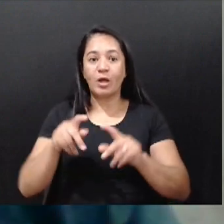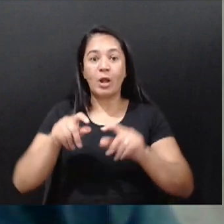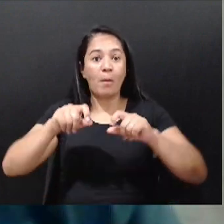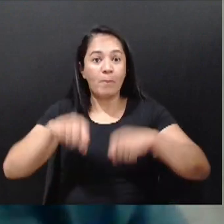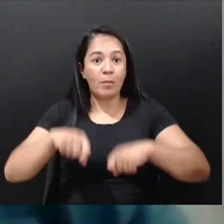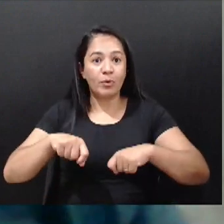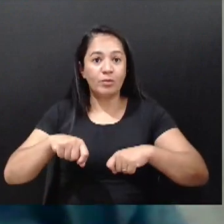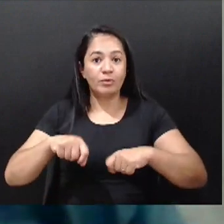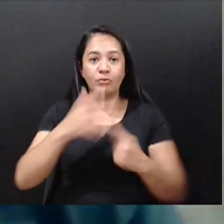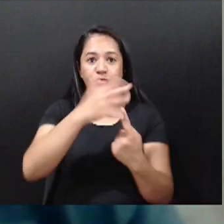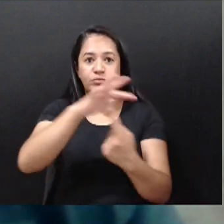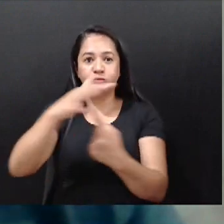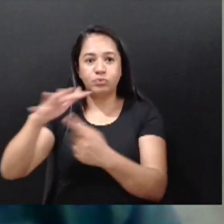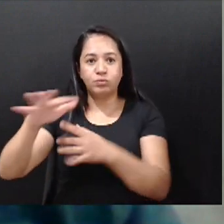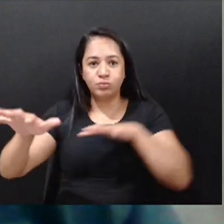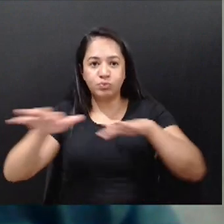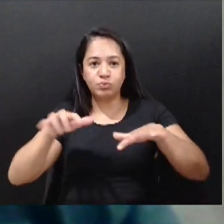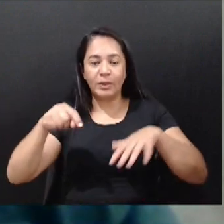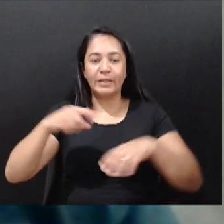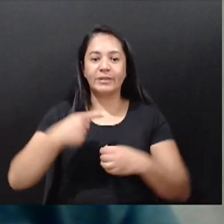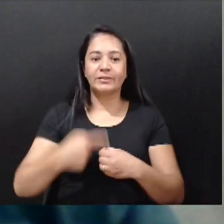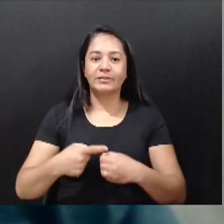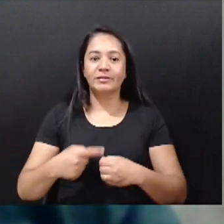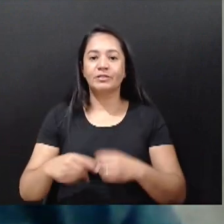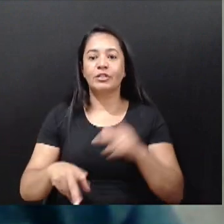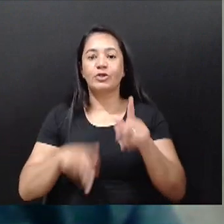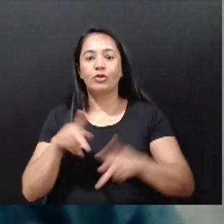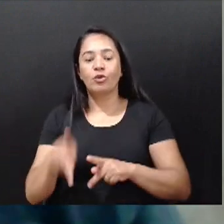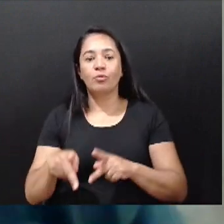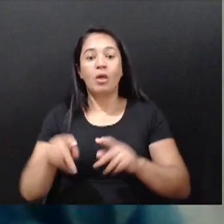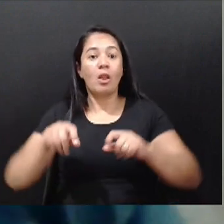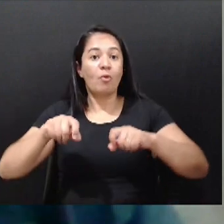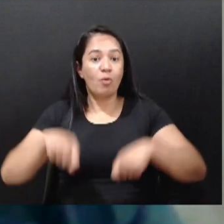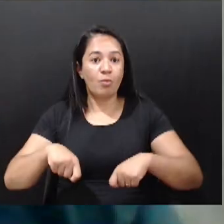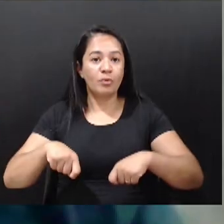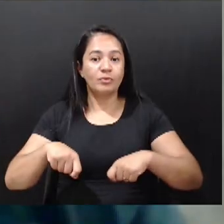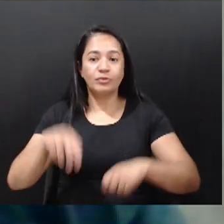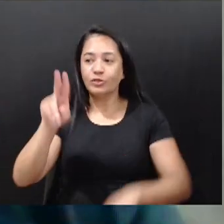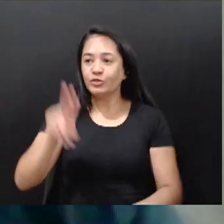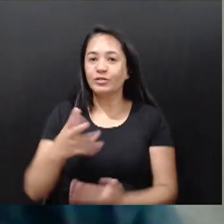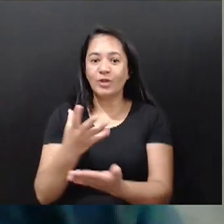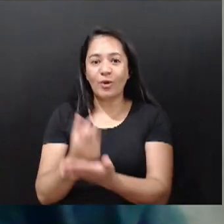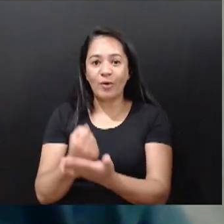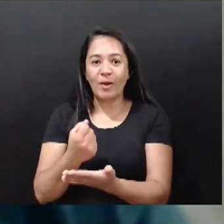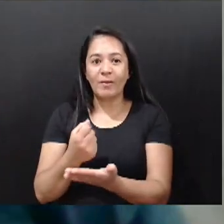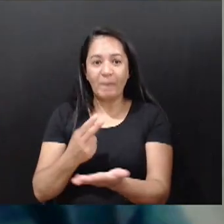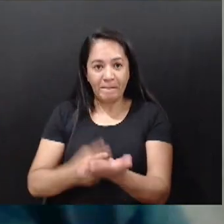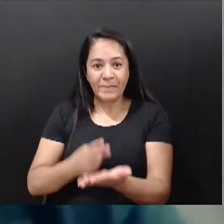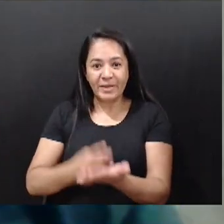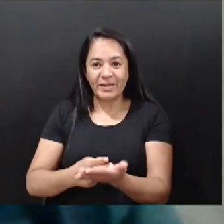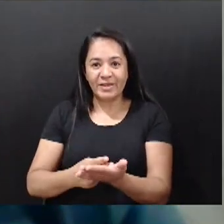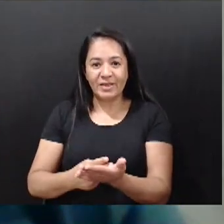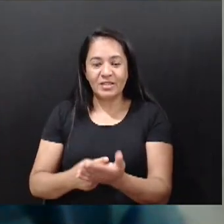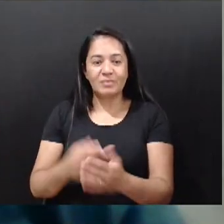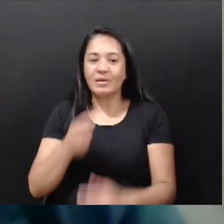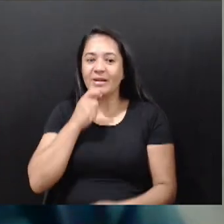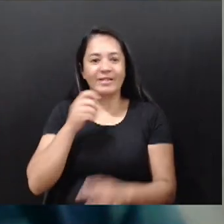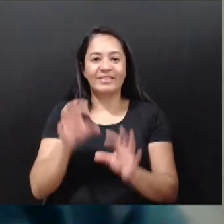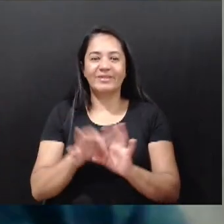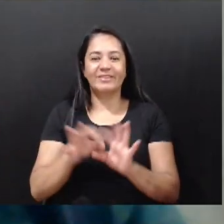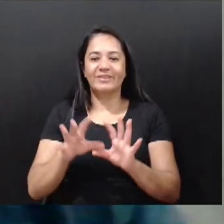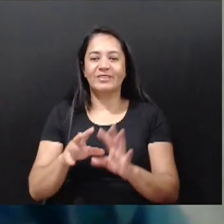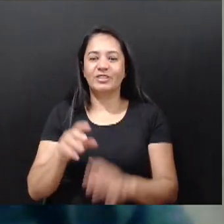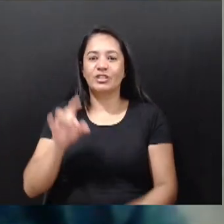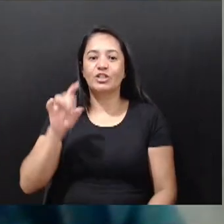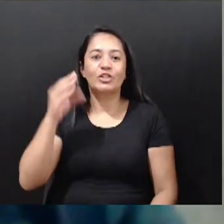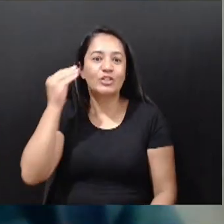aqui da cidade, e a população teve a possibilidade de usar o aplicativo mesmo sem ele estar disponível ainda, né? Para fazer uns testes, né?